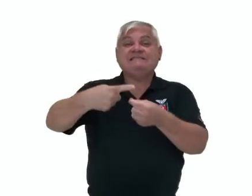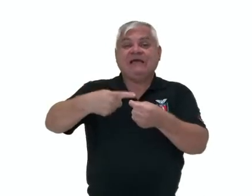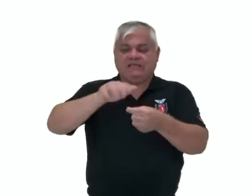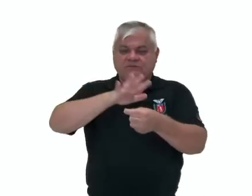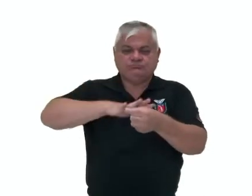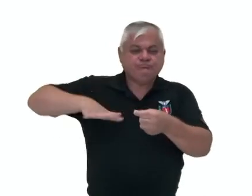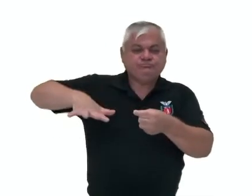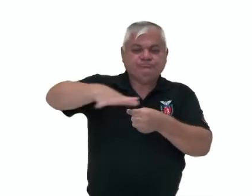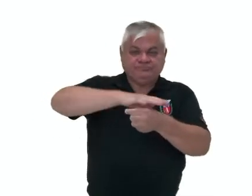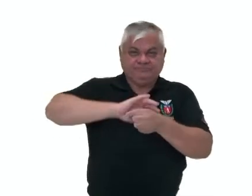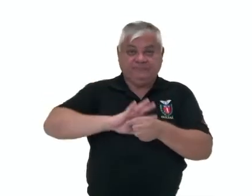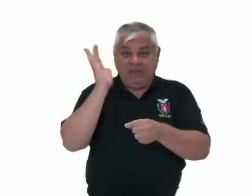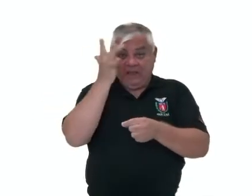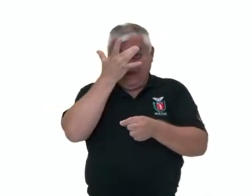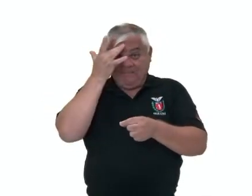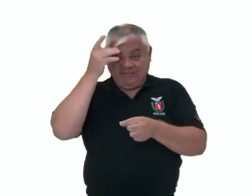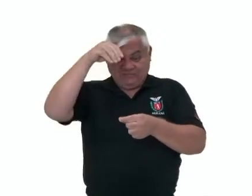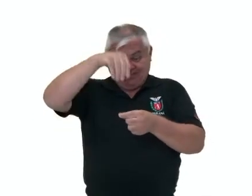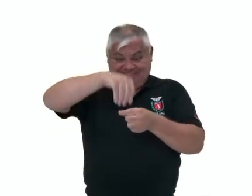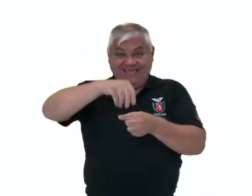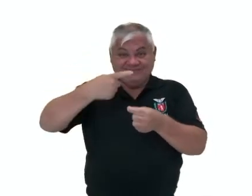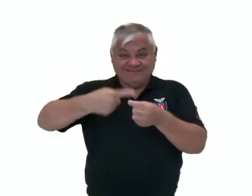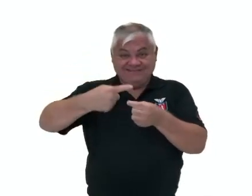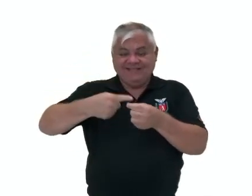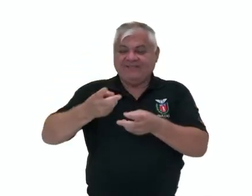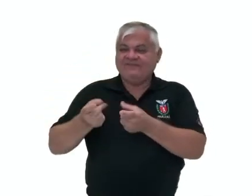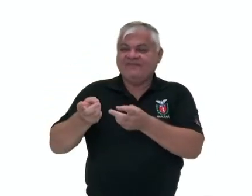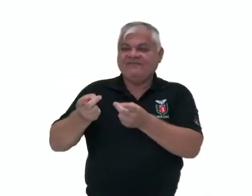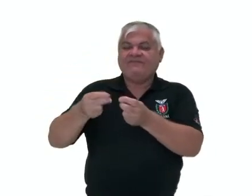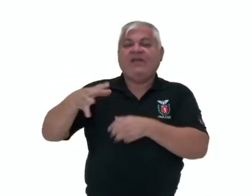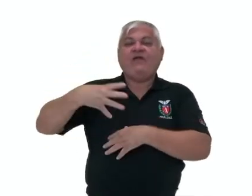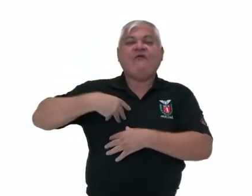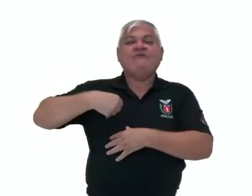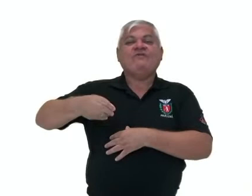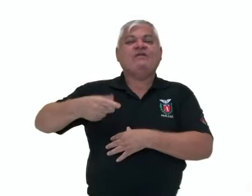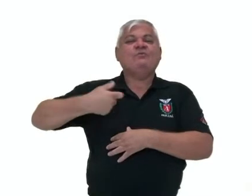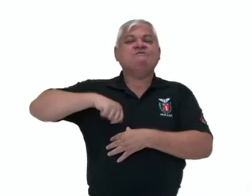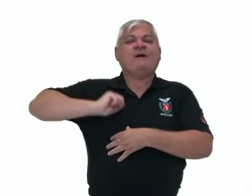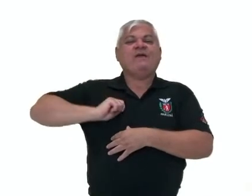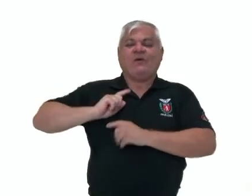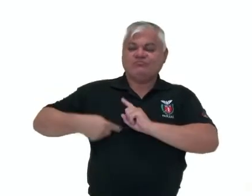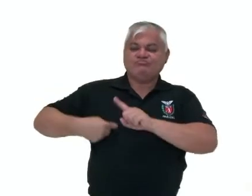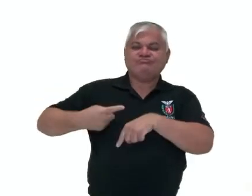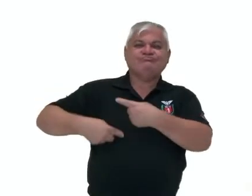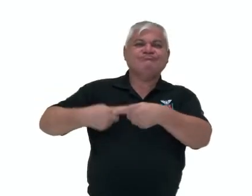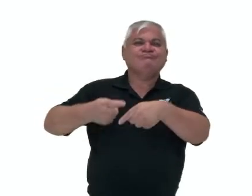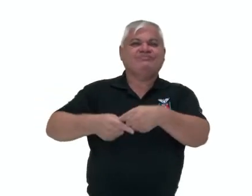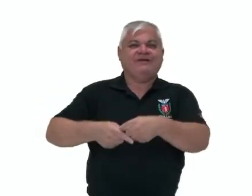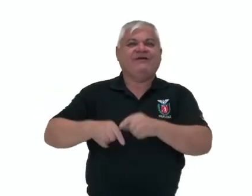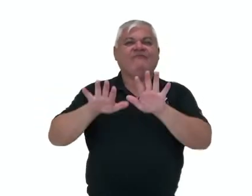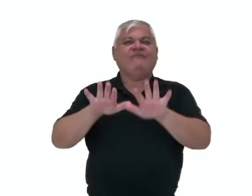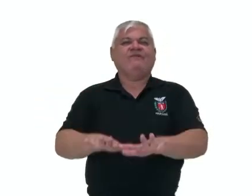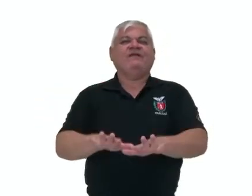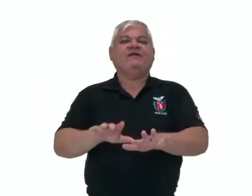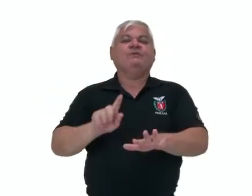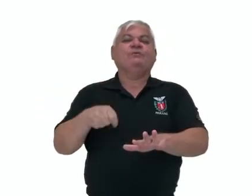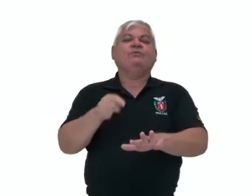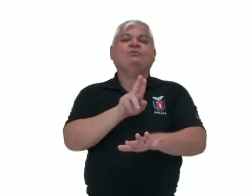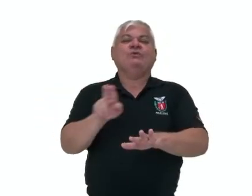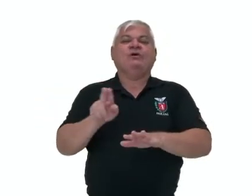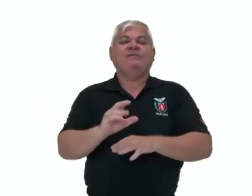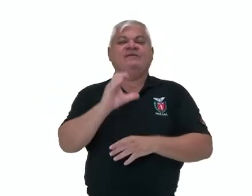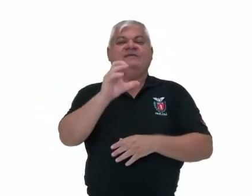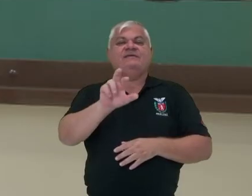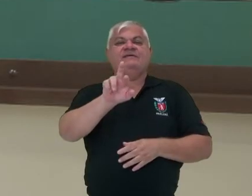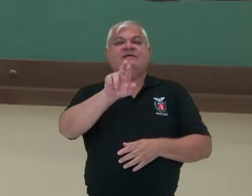Os vereadores dessas câmaras eram quase sempre filhos de espanhóis nascidos na América, que mais tarde ficaram conhecidos como